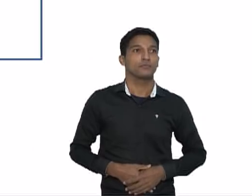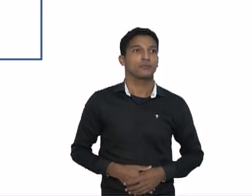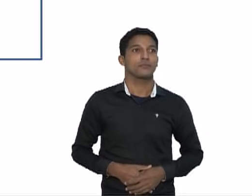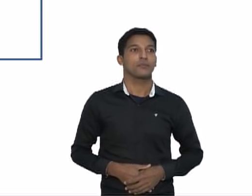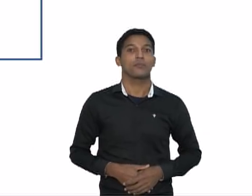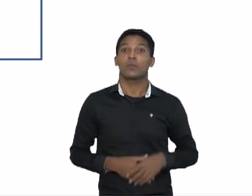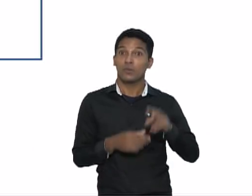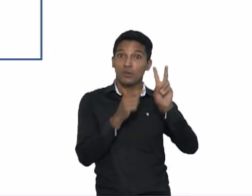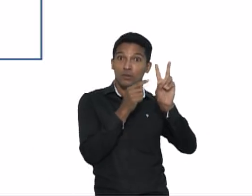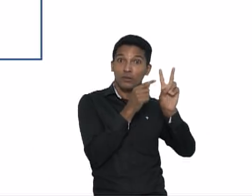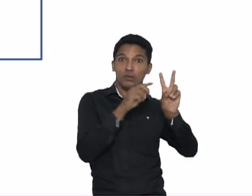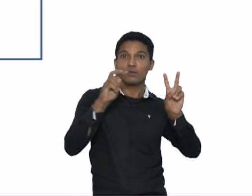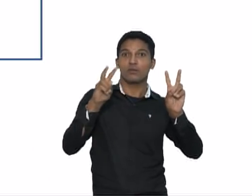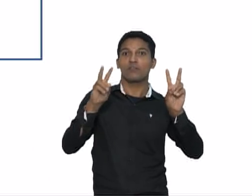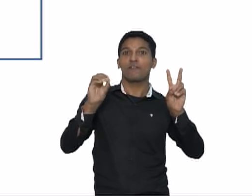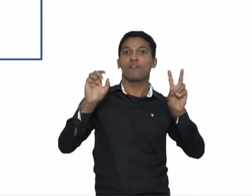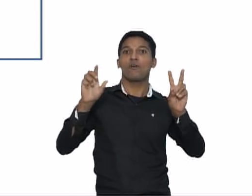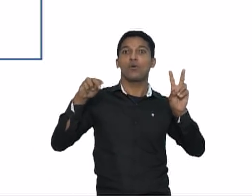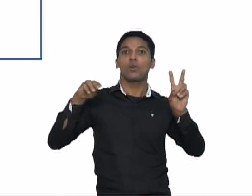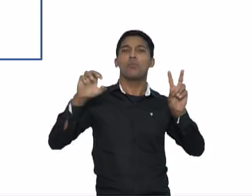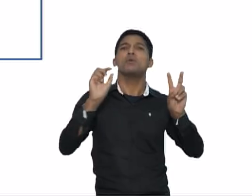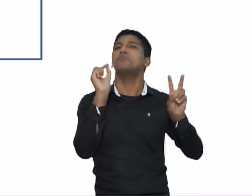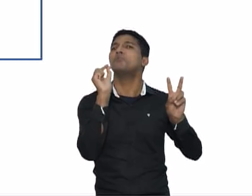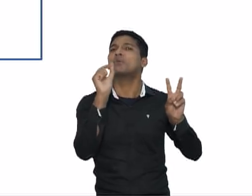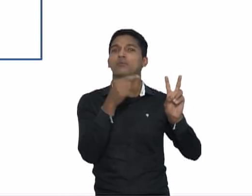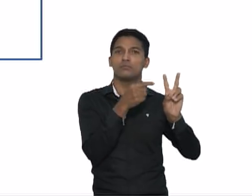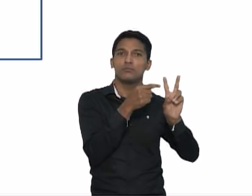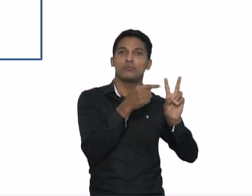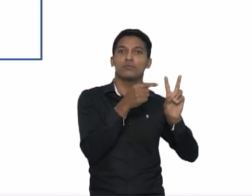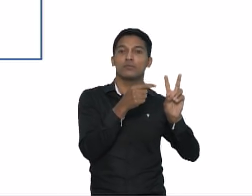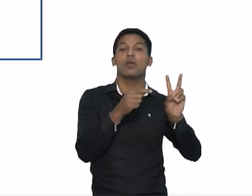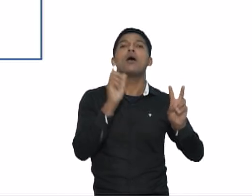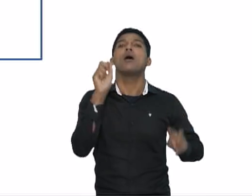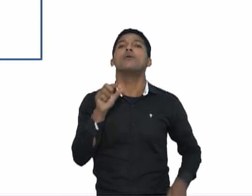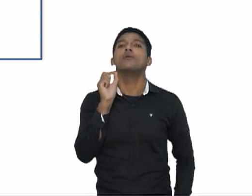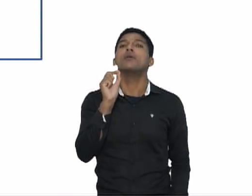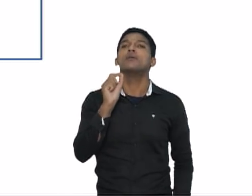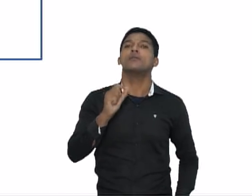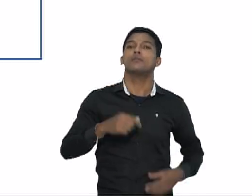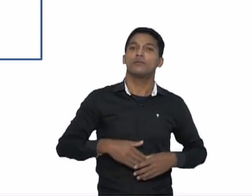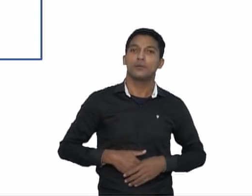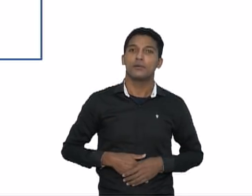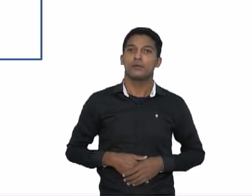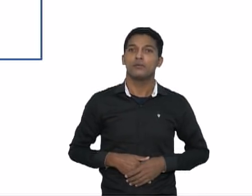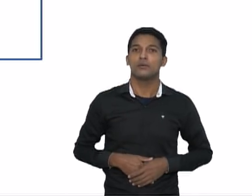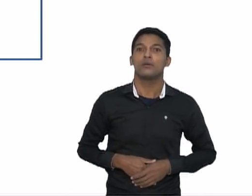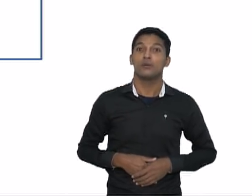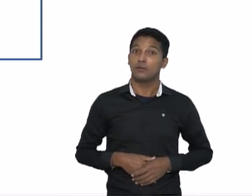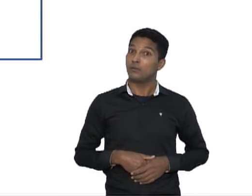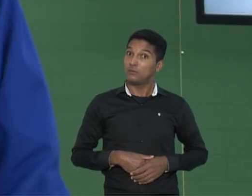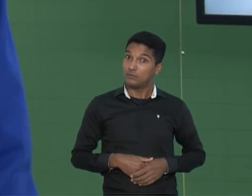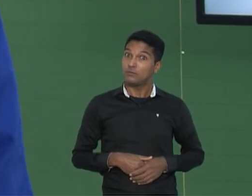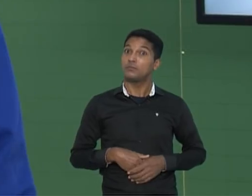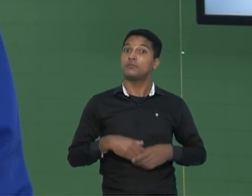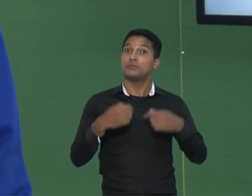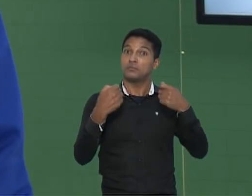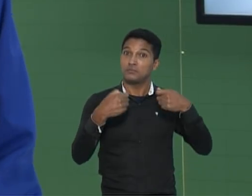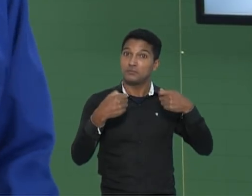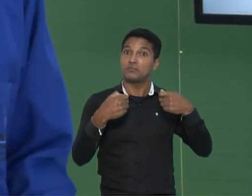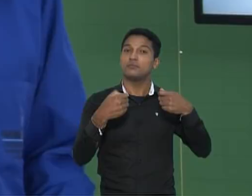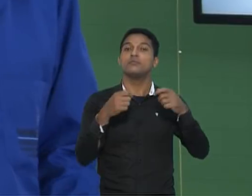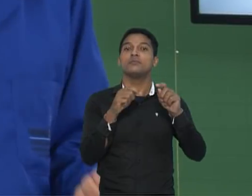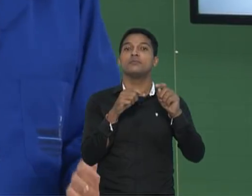Então o volume, o que vem a ser o volume? O volume nada mais é do que você multiplicar,